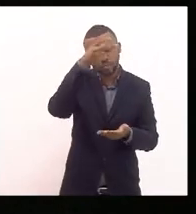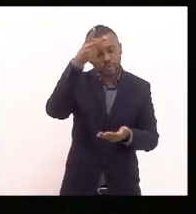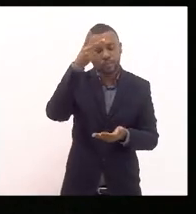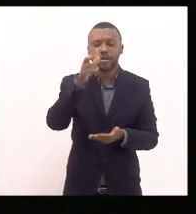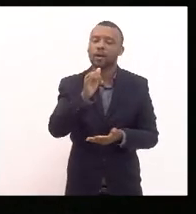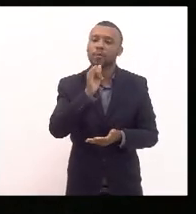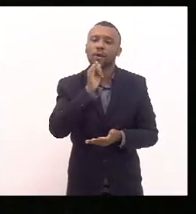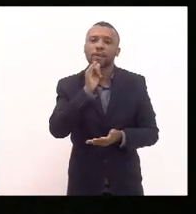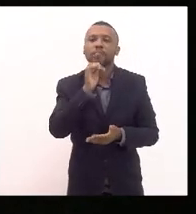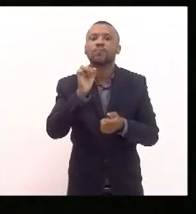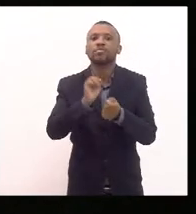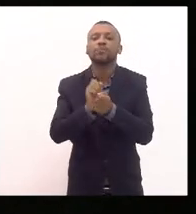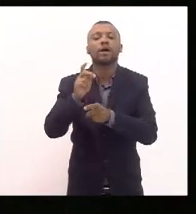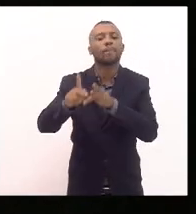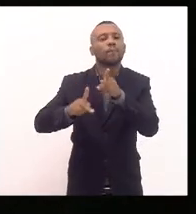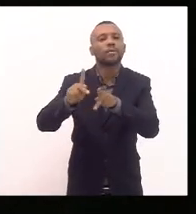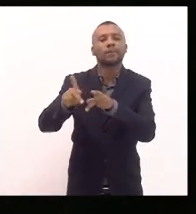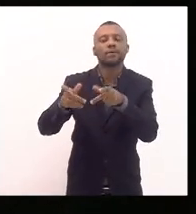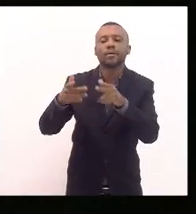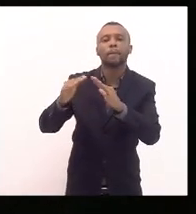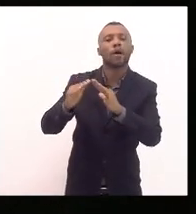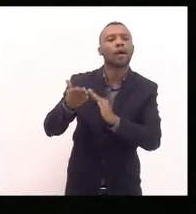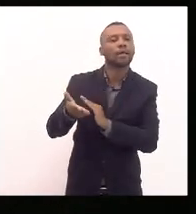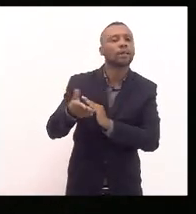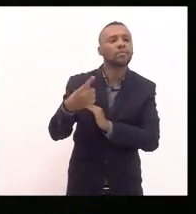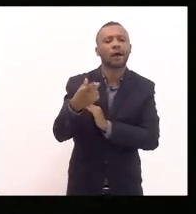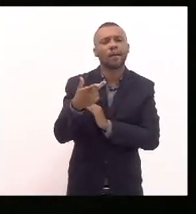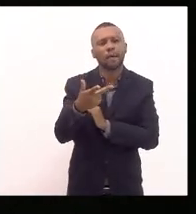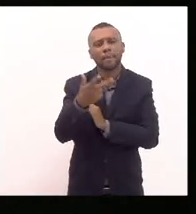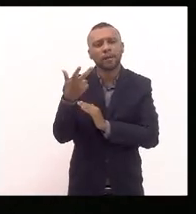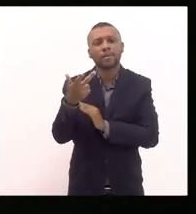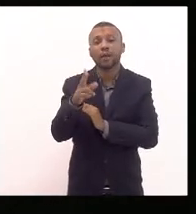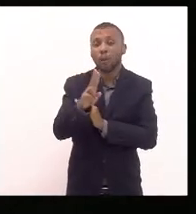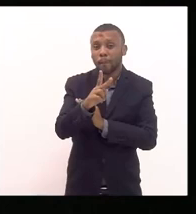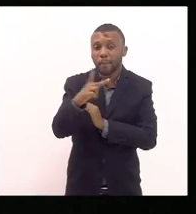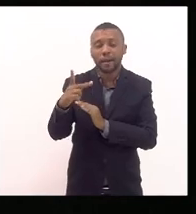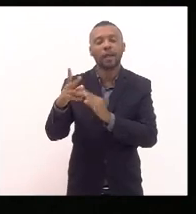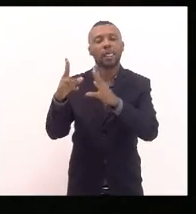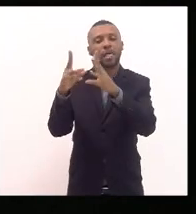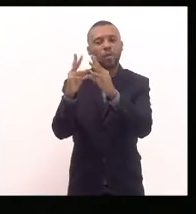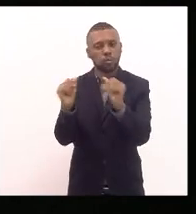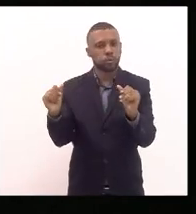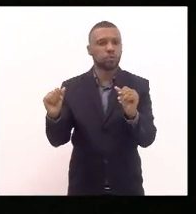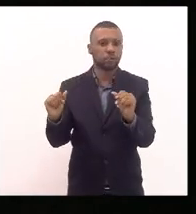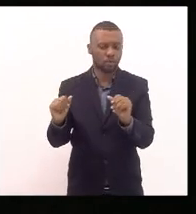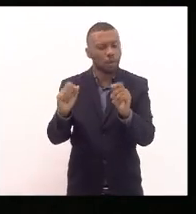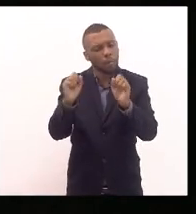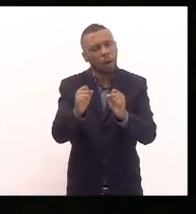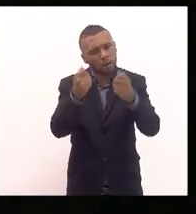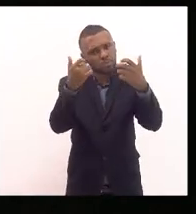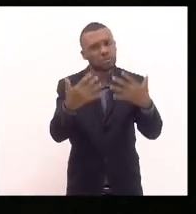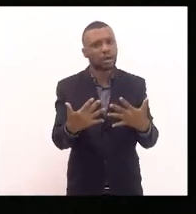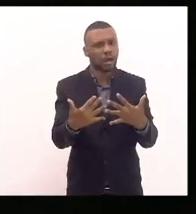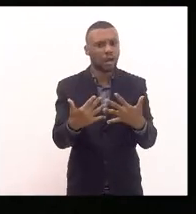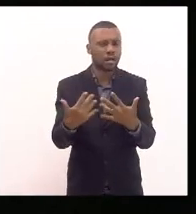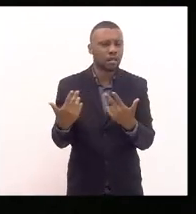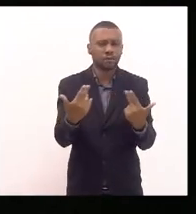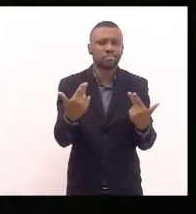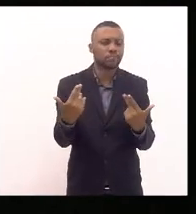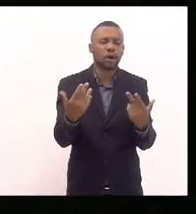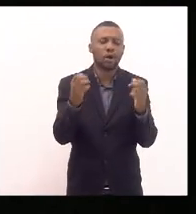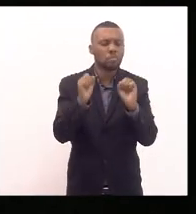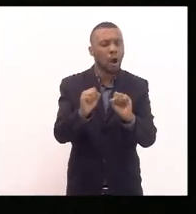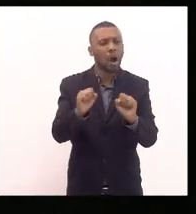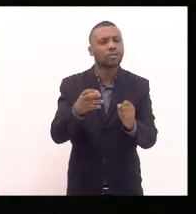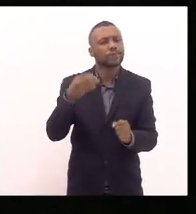por exemplo com a população que vive ali nas Vilas à falência das unidades de polícia pacificadora eu posso dizer isso com meu olho